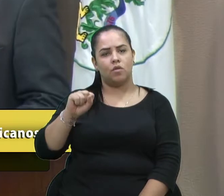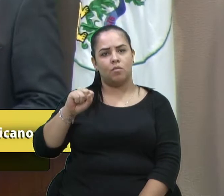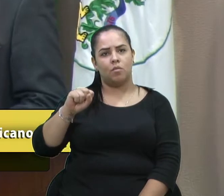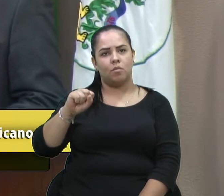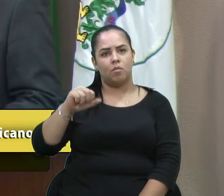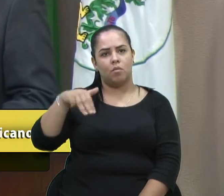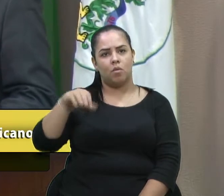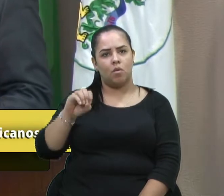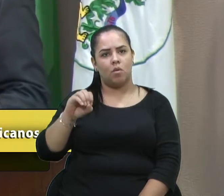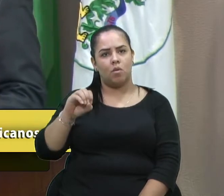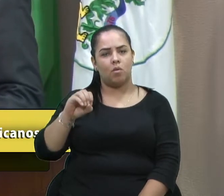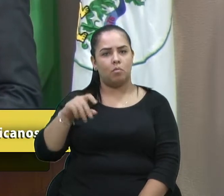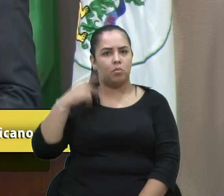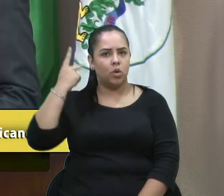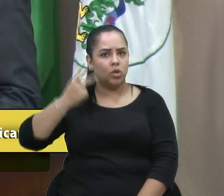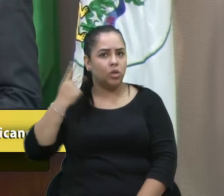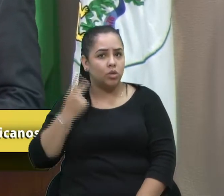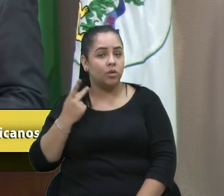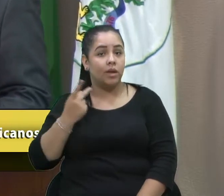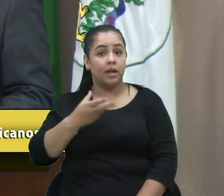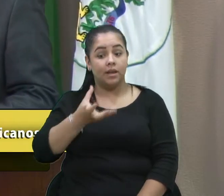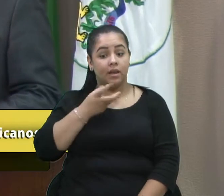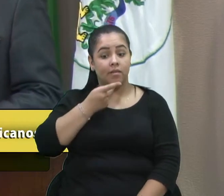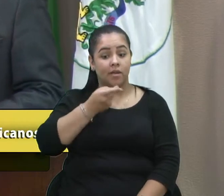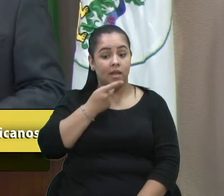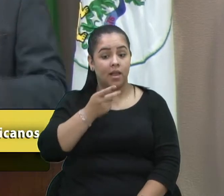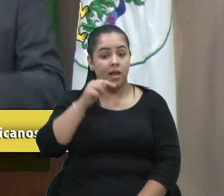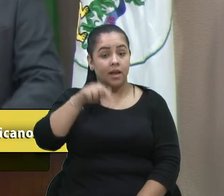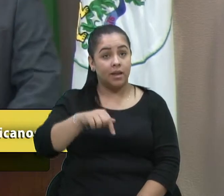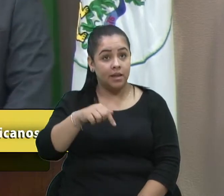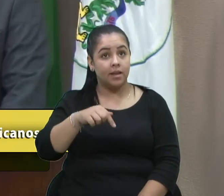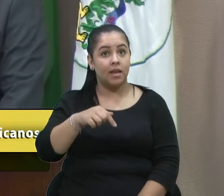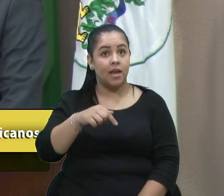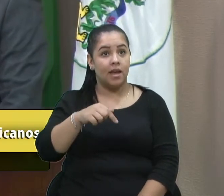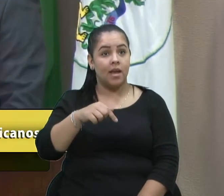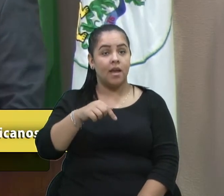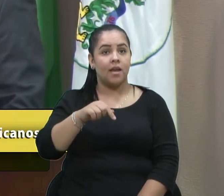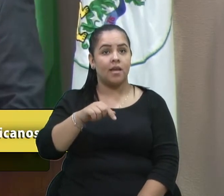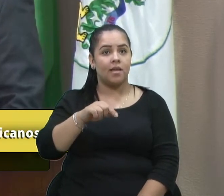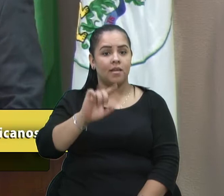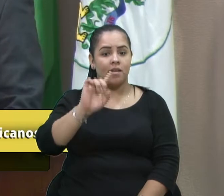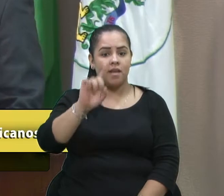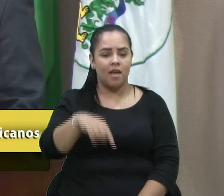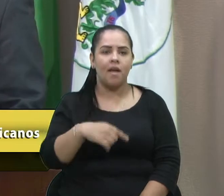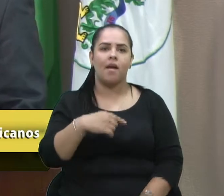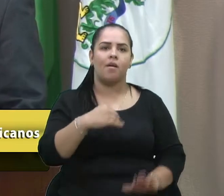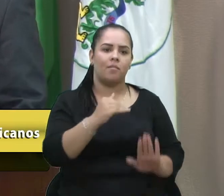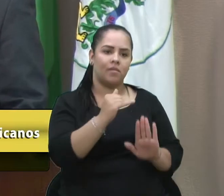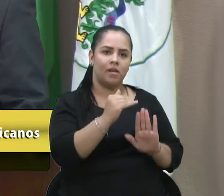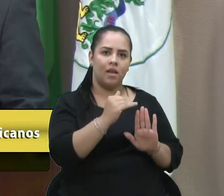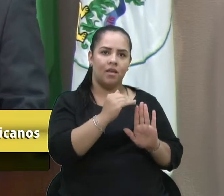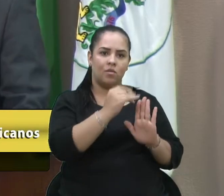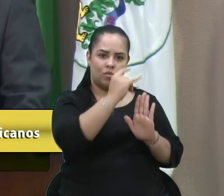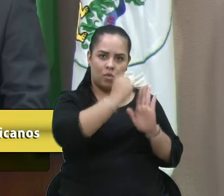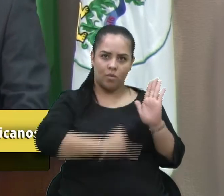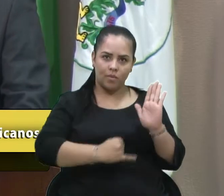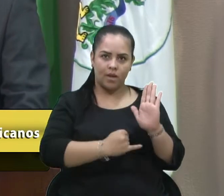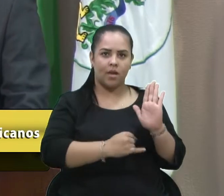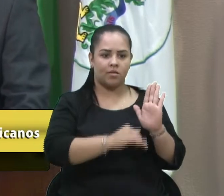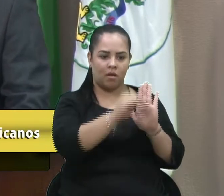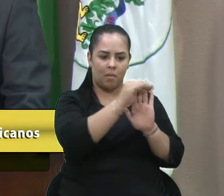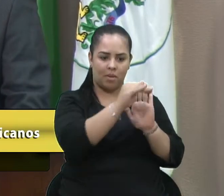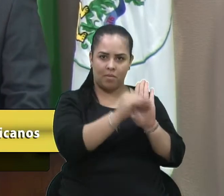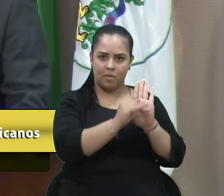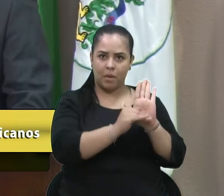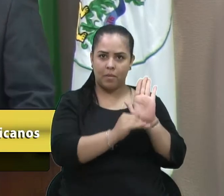pauta de que, quando nós votamos aqui favoravelmente ao nosso Poder